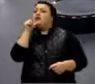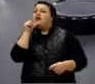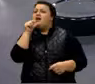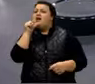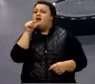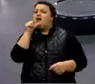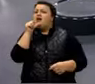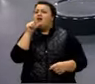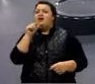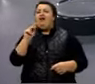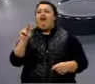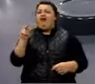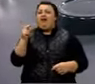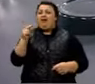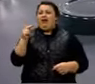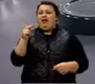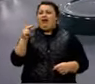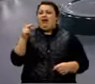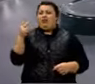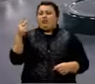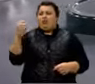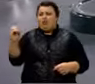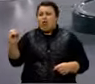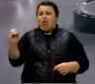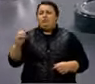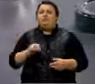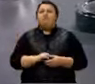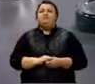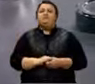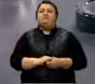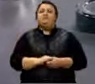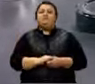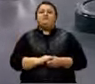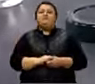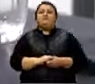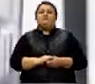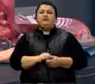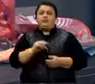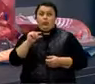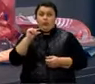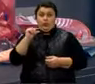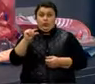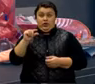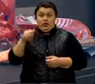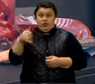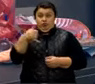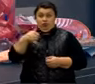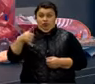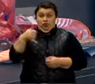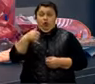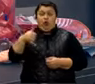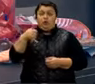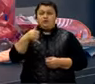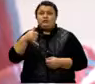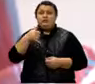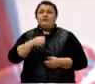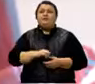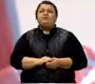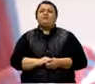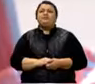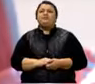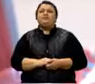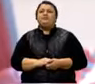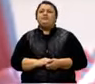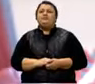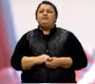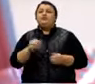gás, H2O, tá? Então, eu vou colocar um pouquinho do óleo aqui na